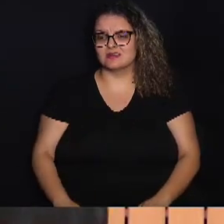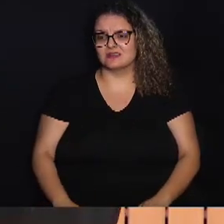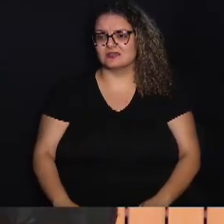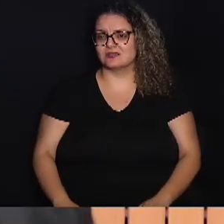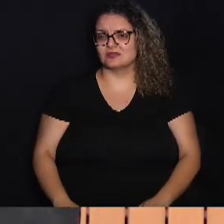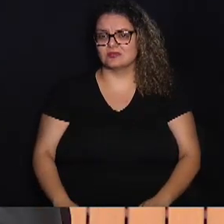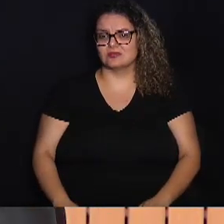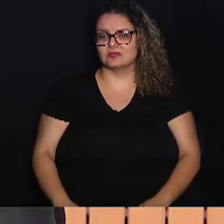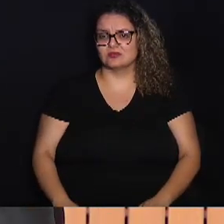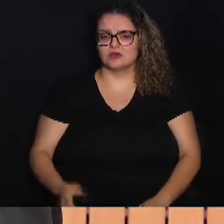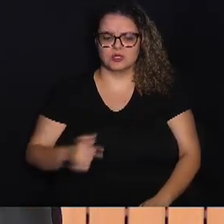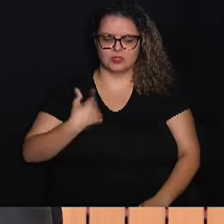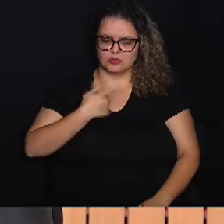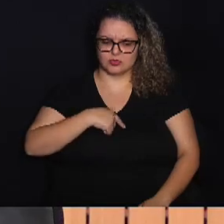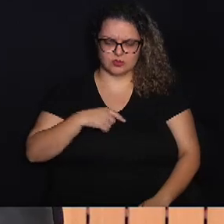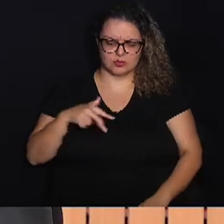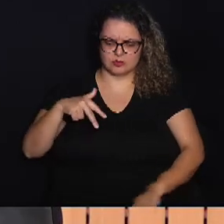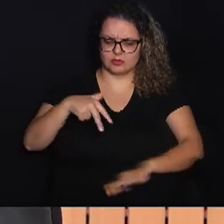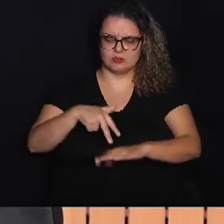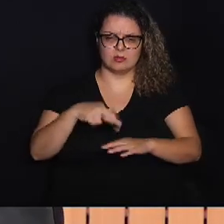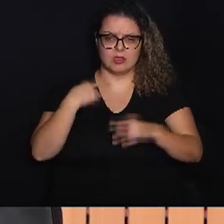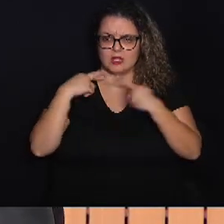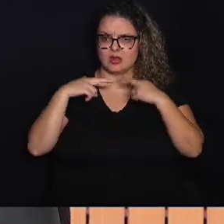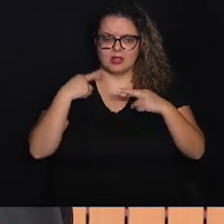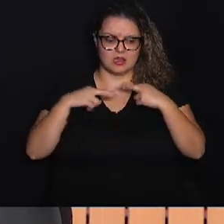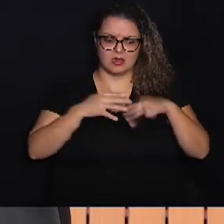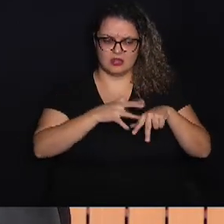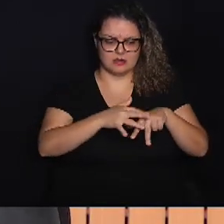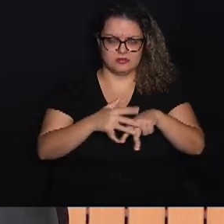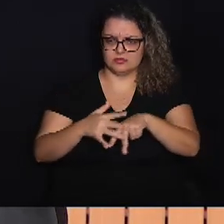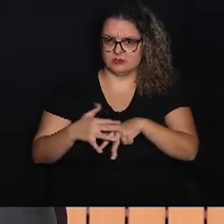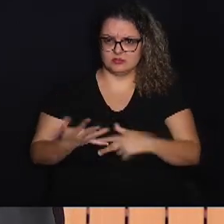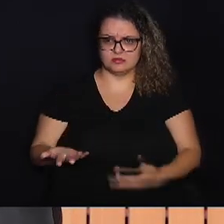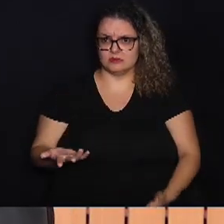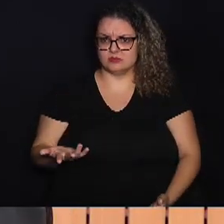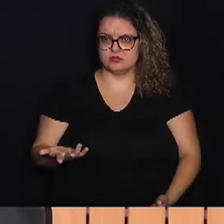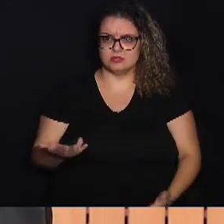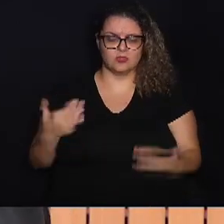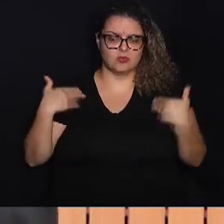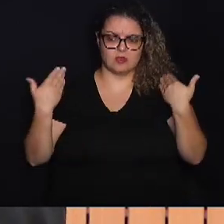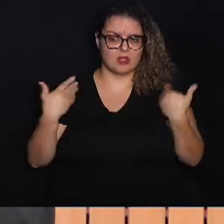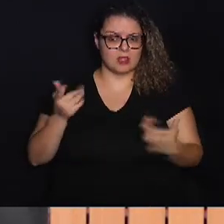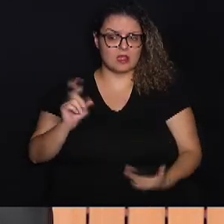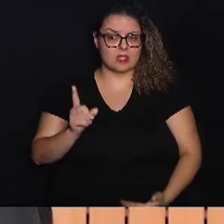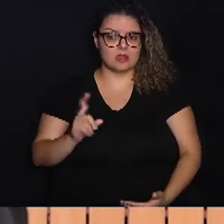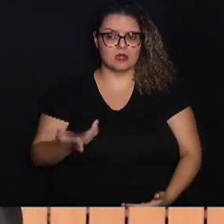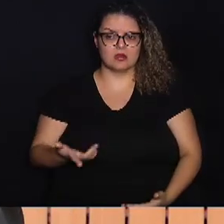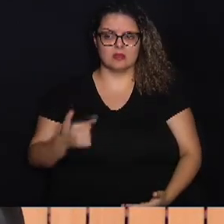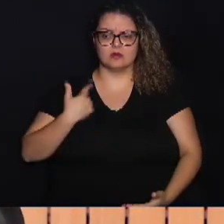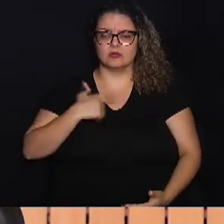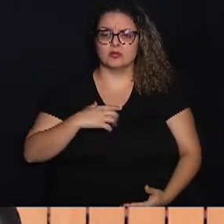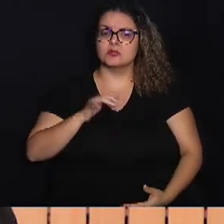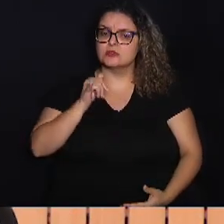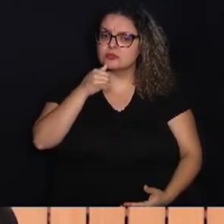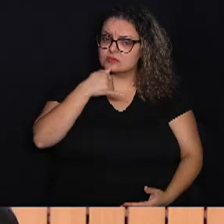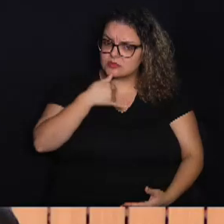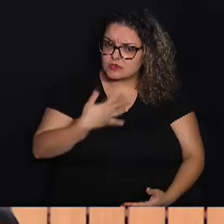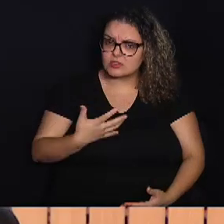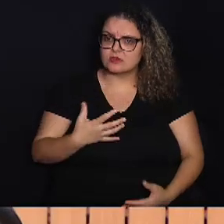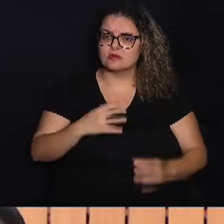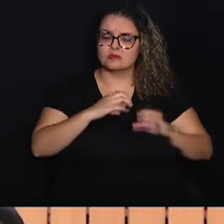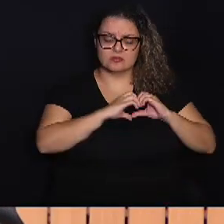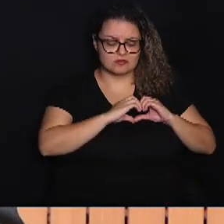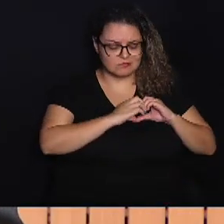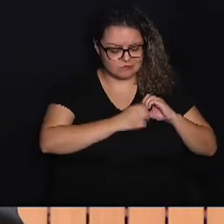gente não traz aqui essa queixa dos pacientes Não é com alegria a gente traz aqui com muita tristeza com muita dor no